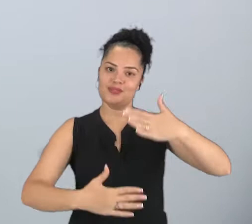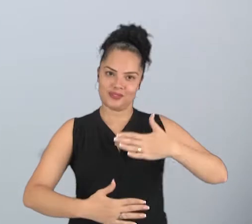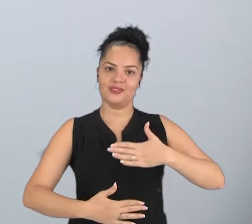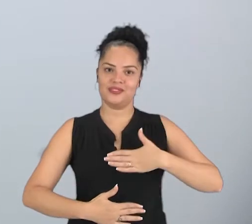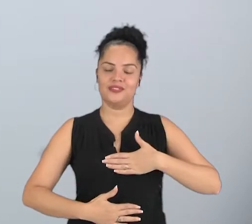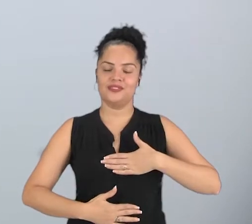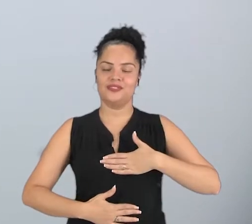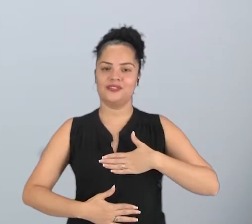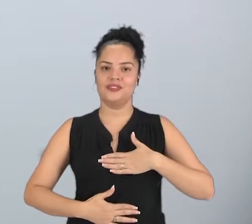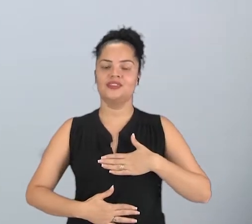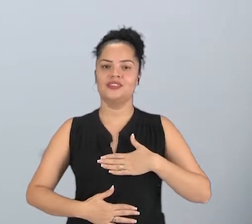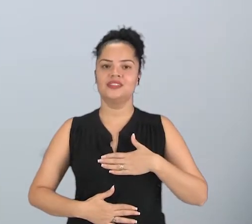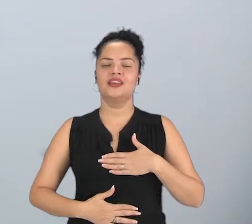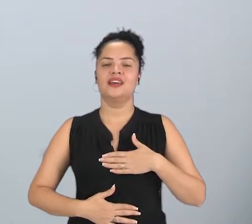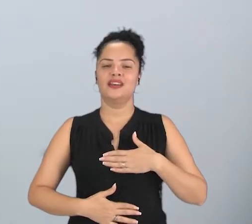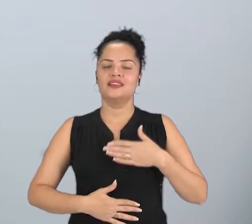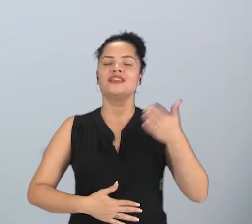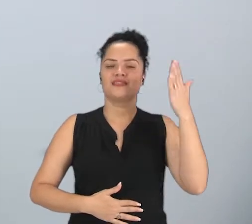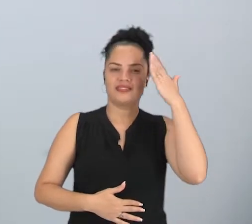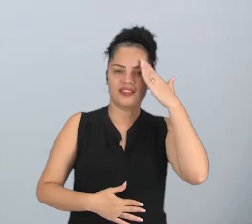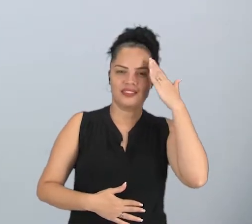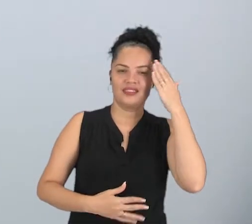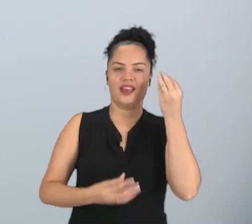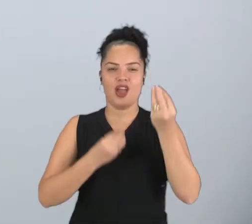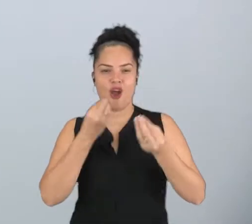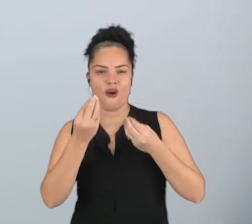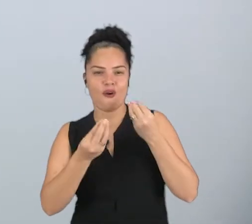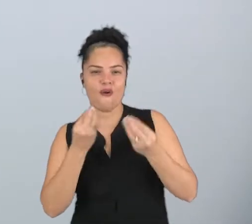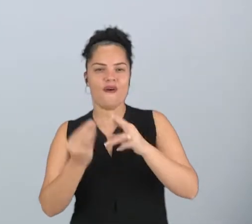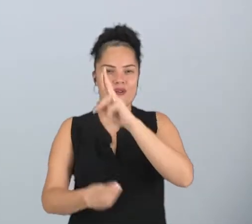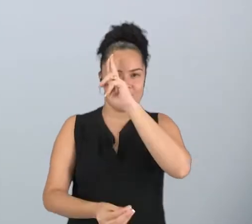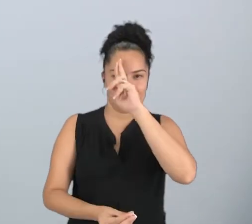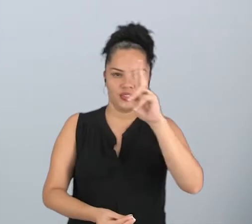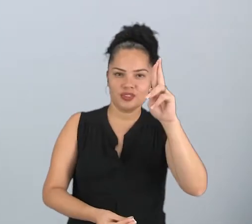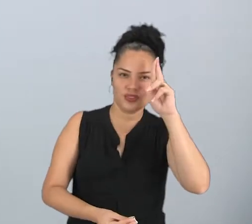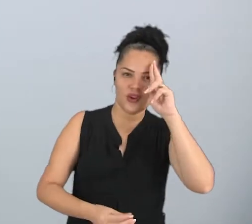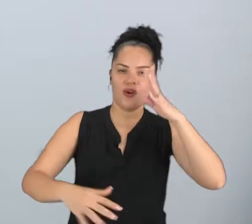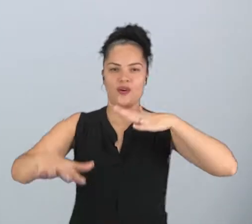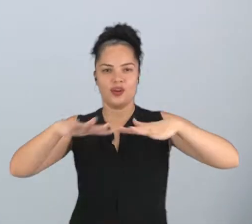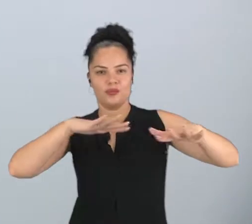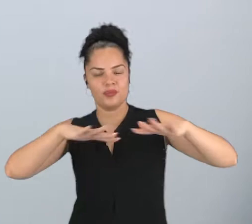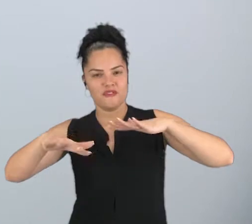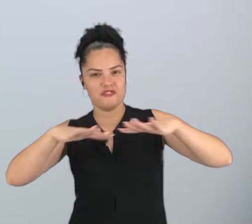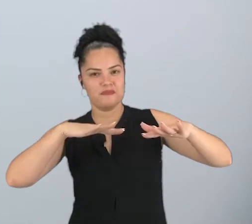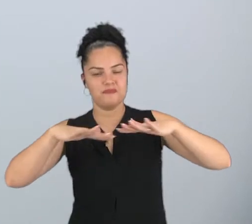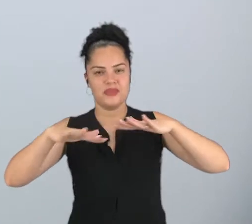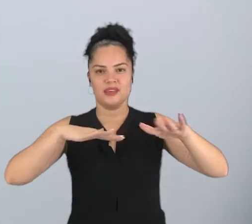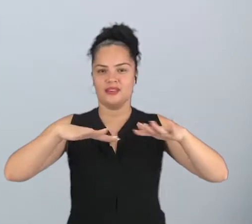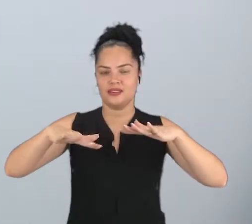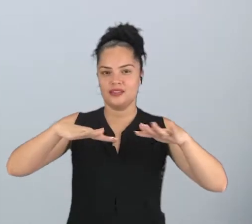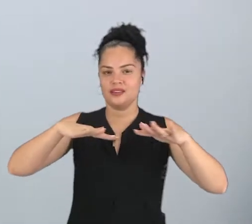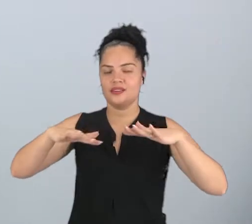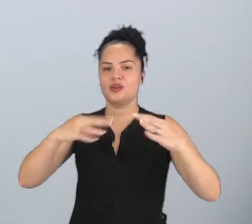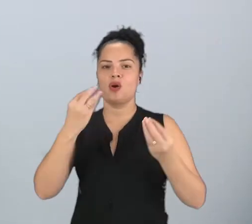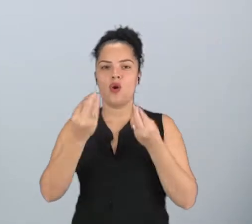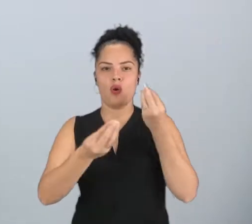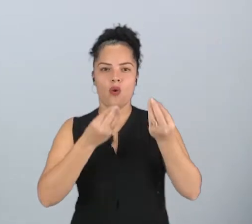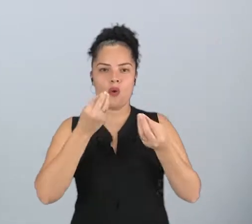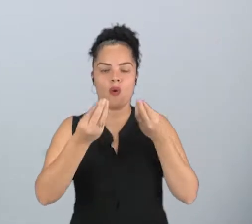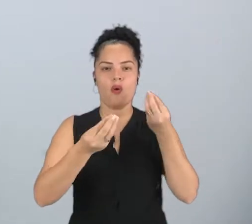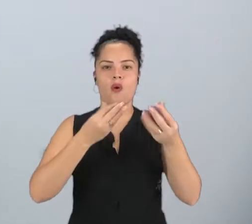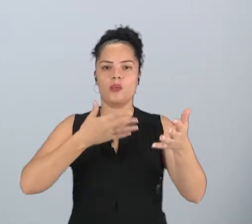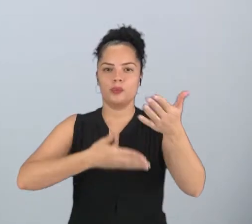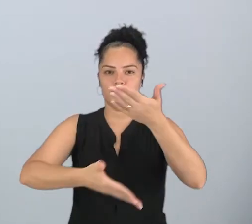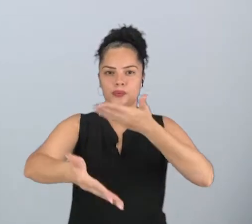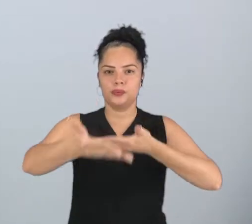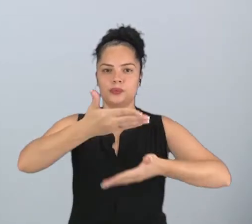corporais. Então, você interpreta uma história, você interpreta um movimento, você consegue dinamizar através dos